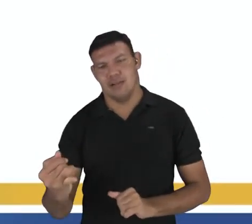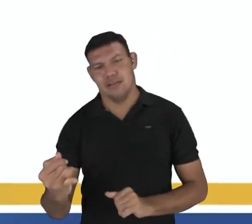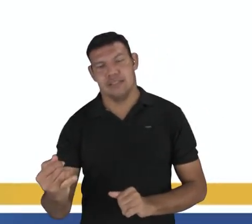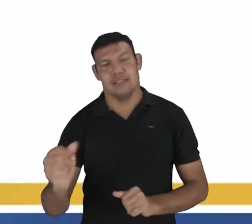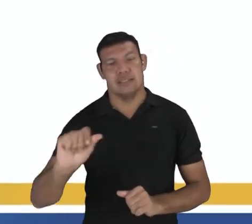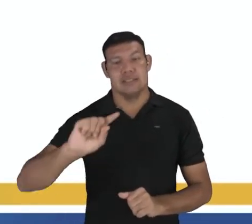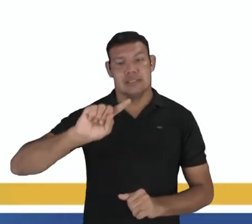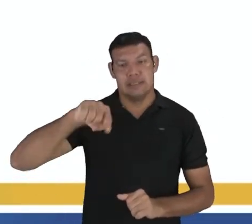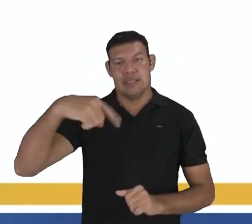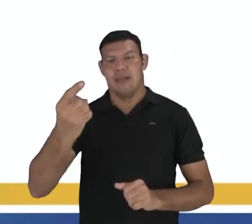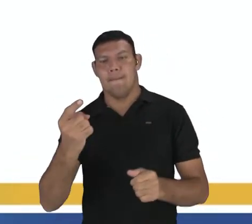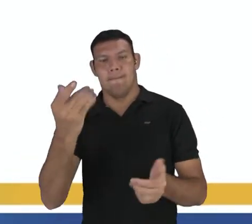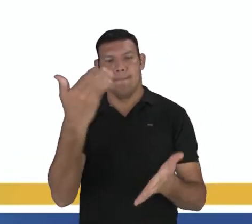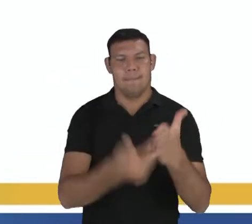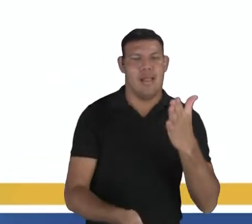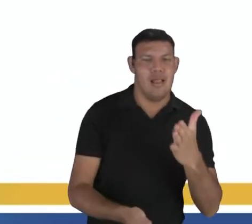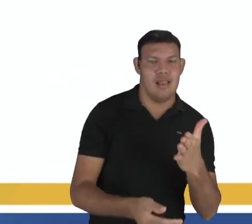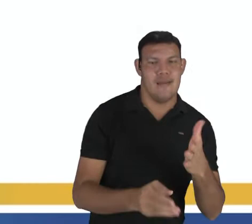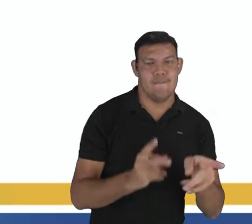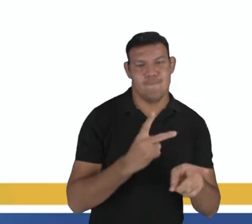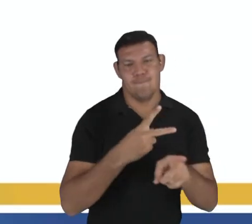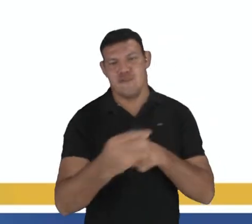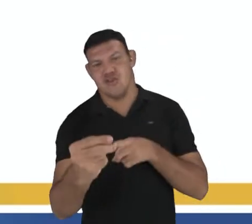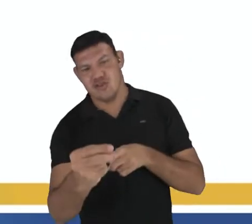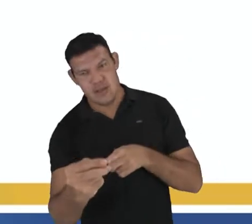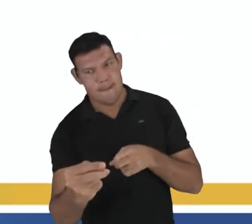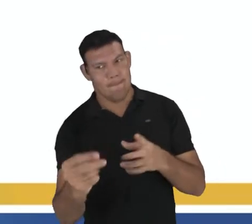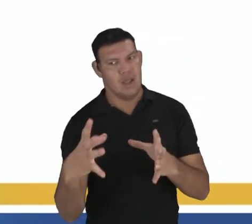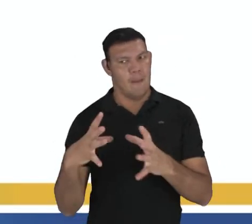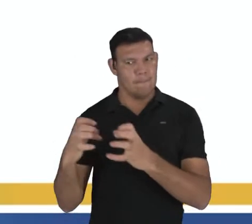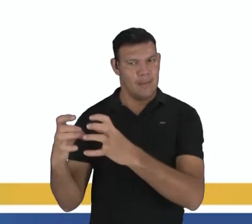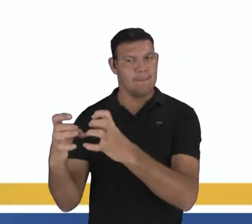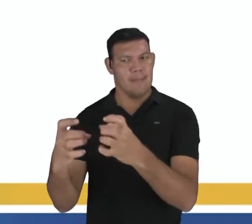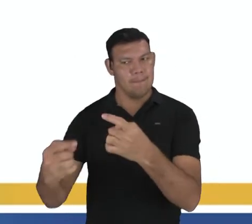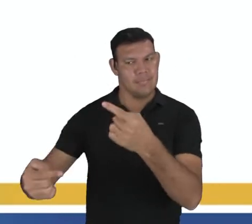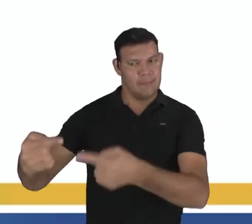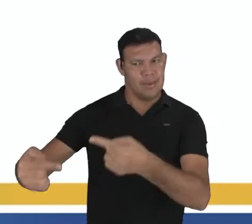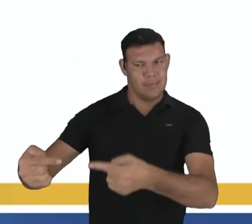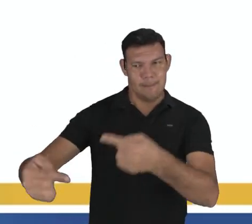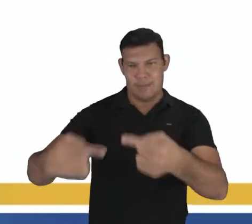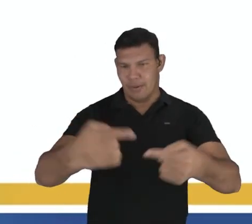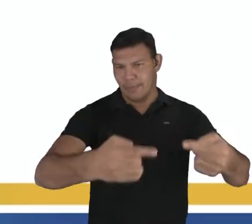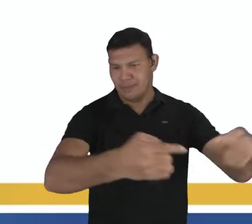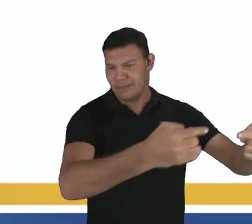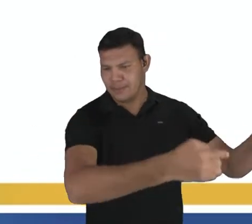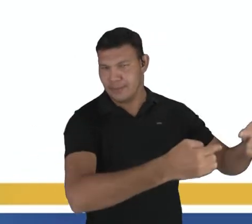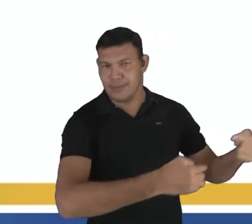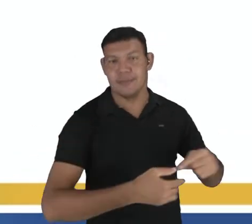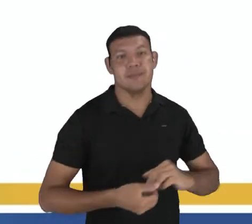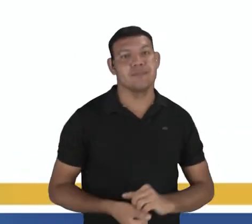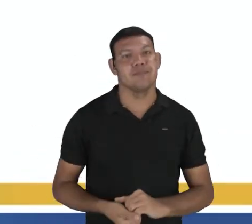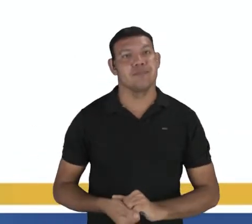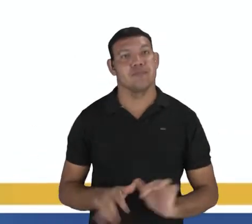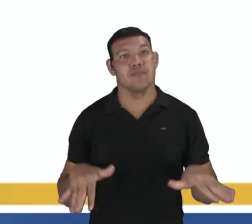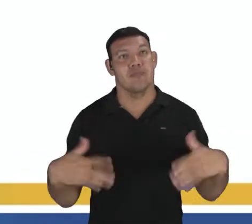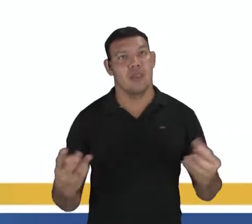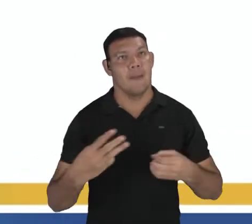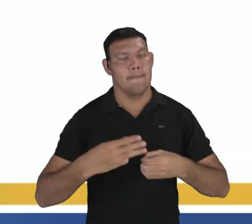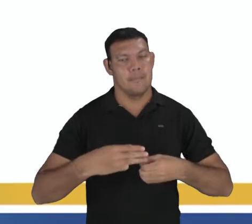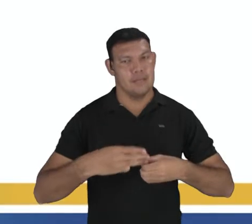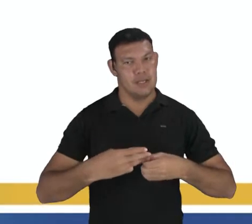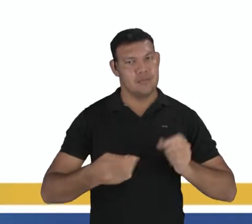e vence o outro, então vai ser uma terra um pouco disputada, tá? A economia, né? Falando aqui de Mesopotâmia como um